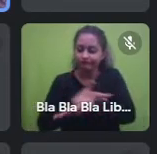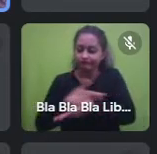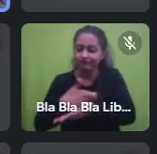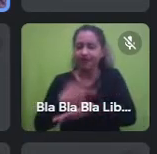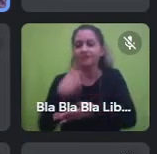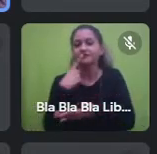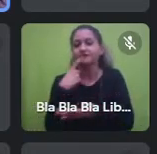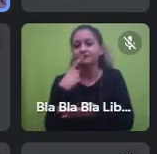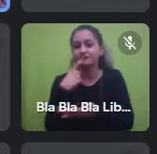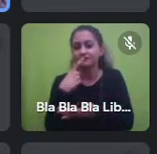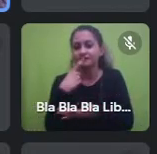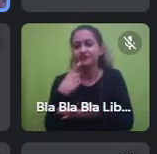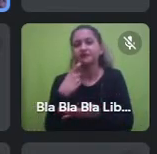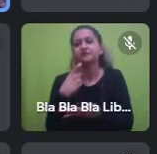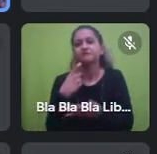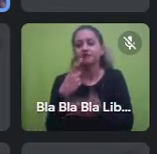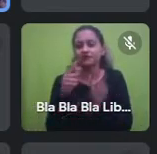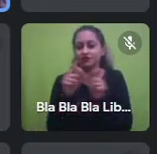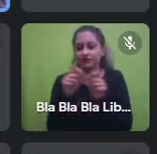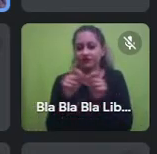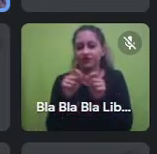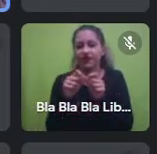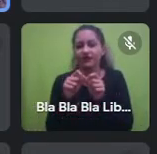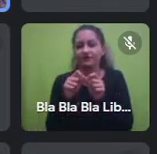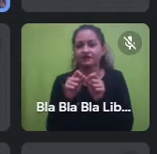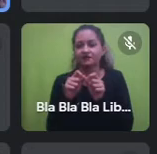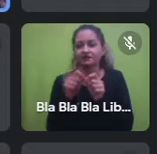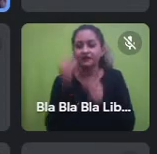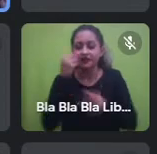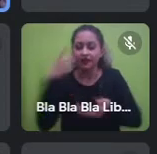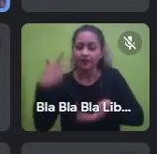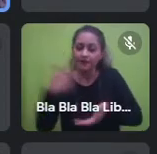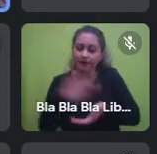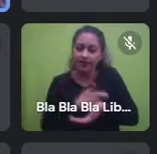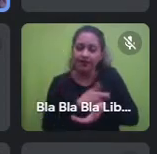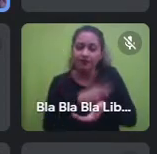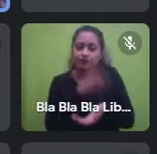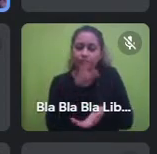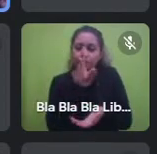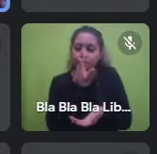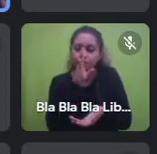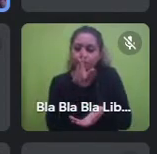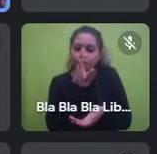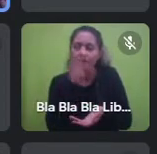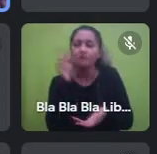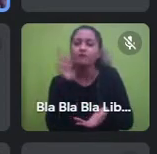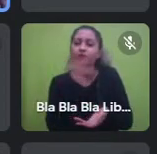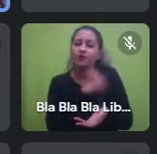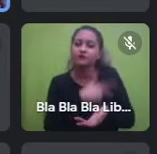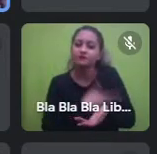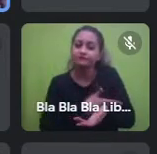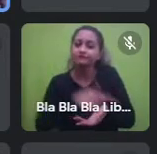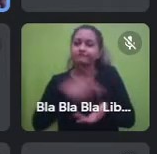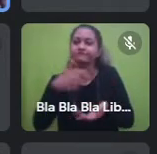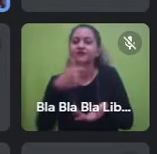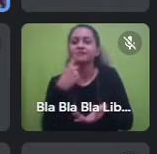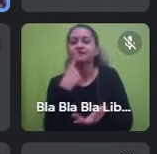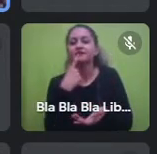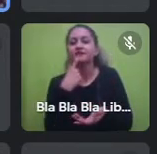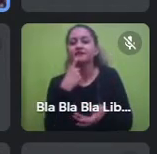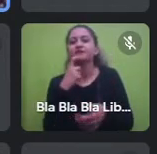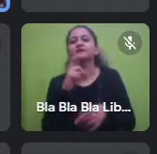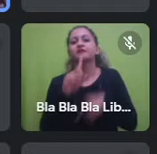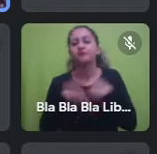sangue, a gente faz uma anestesia no peixe, para fim de seua, e só depois que